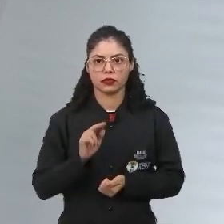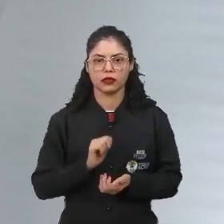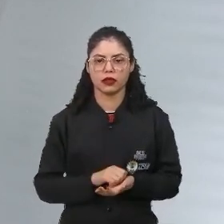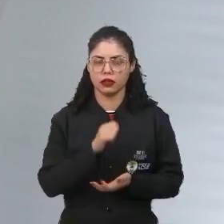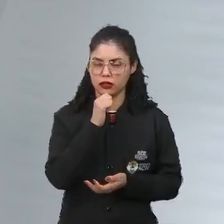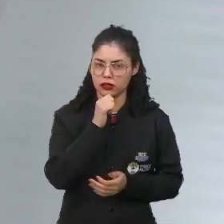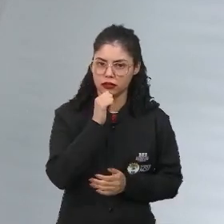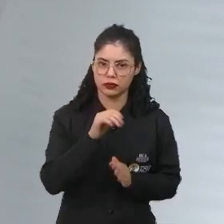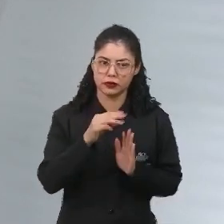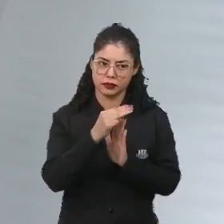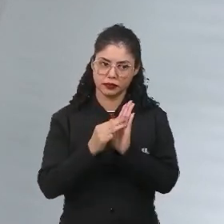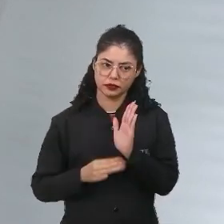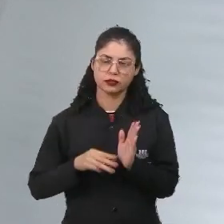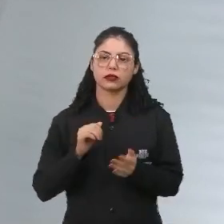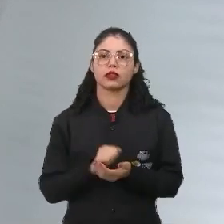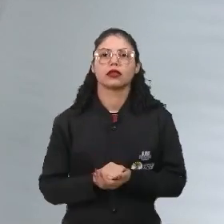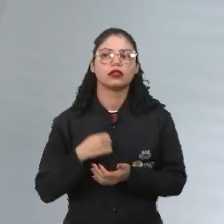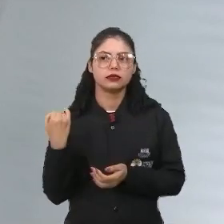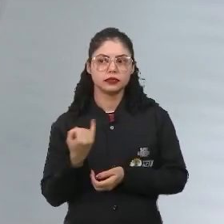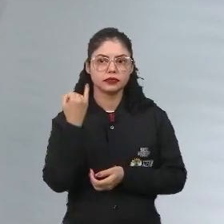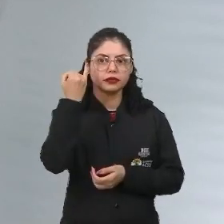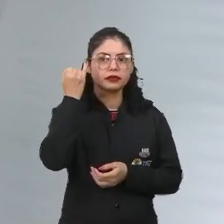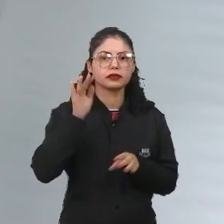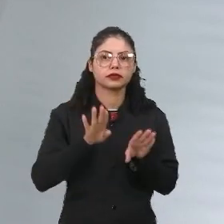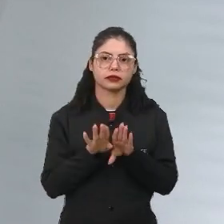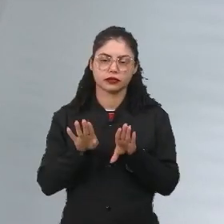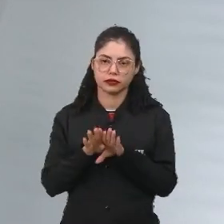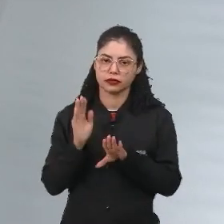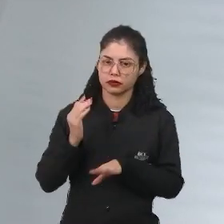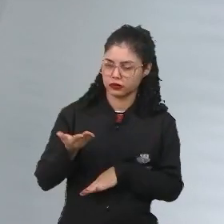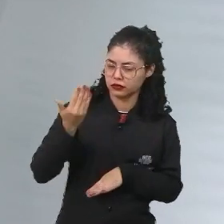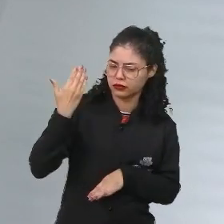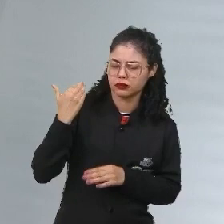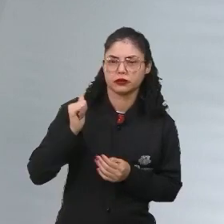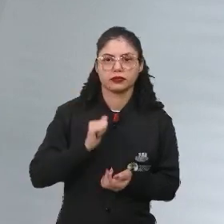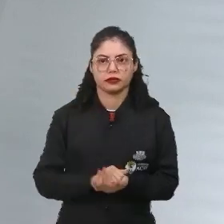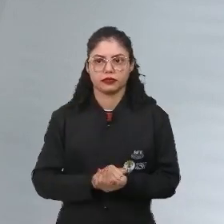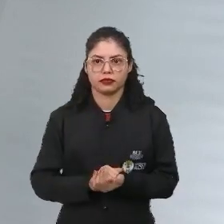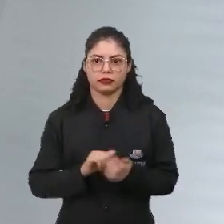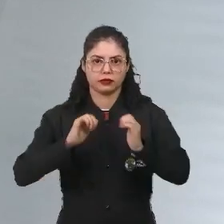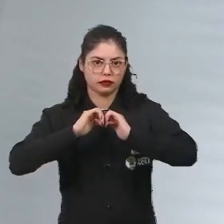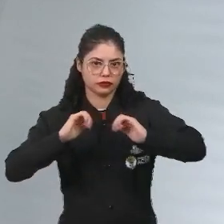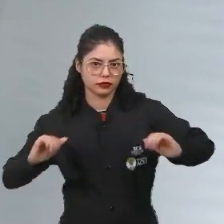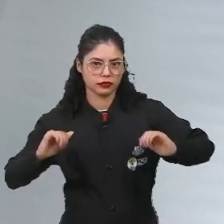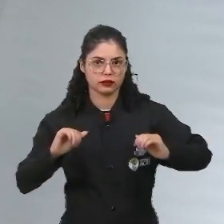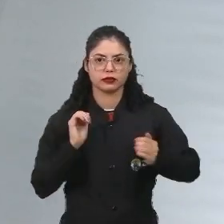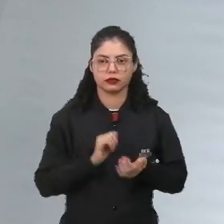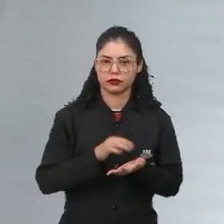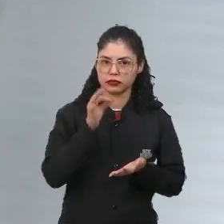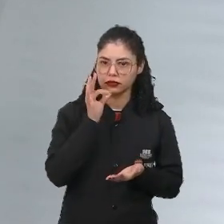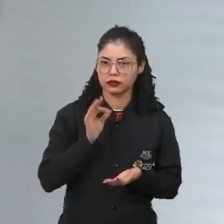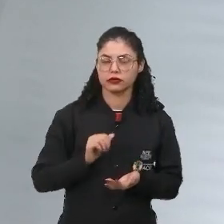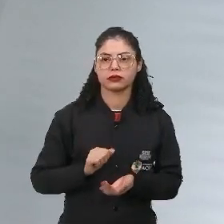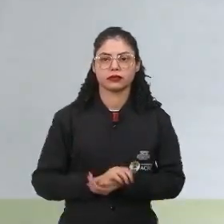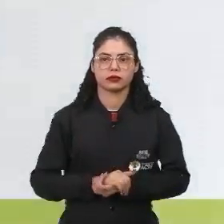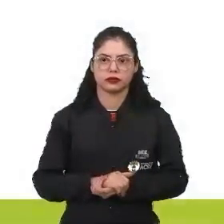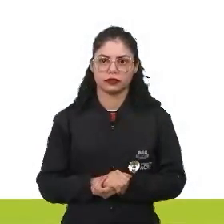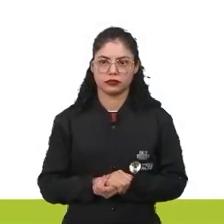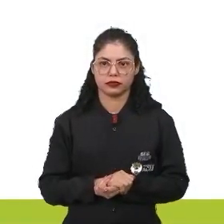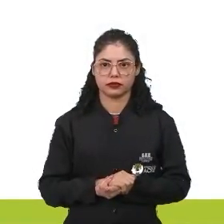esse método bem eficaz na parte lá de separar o café das cascas.